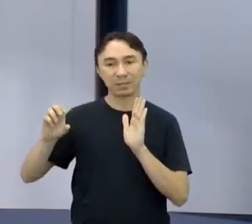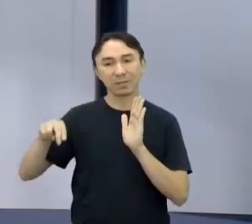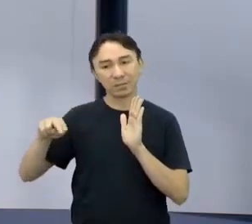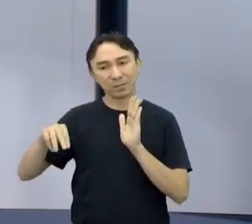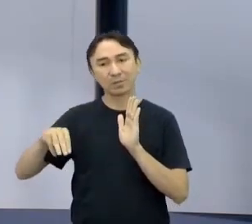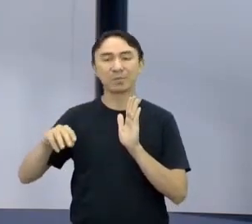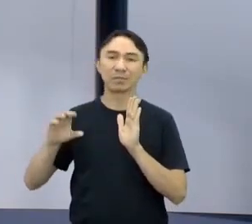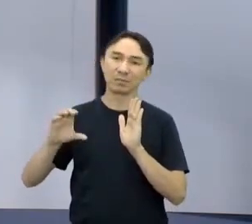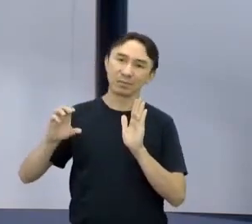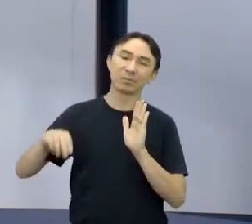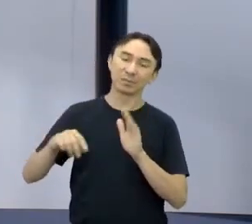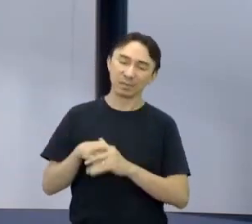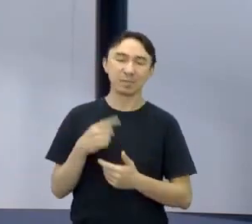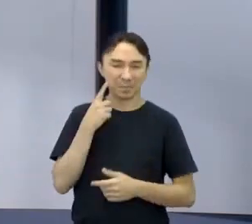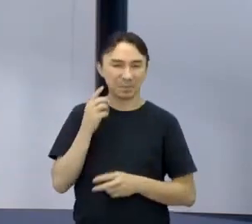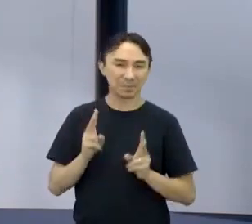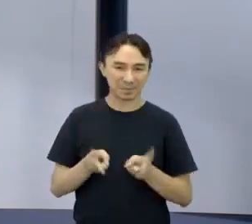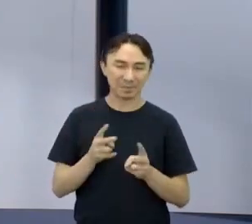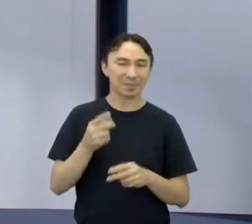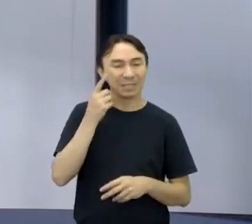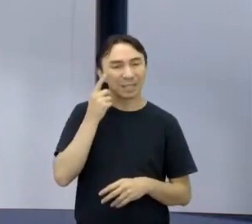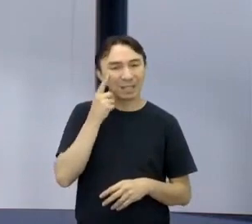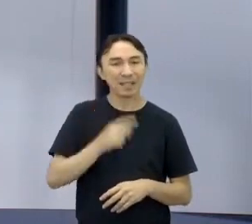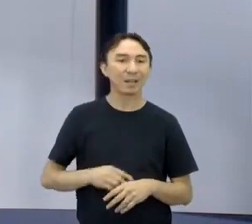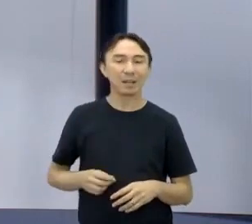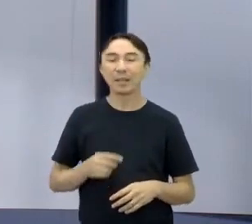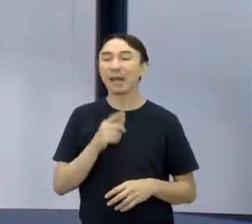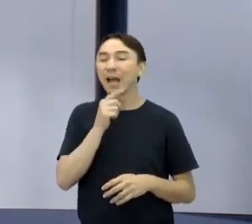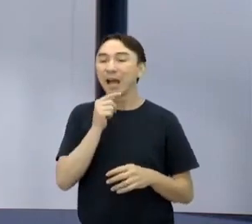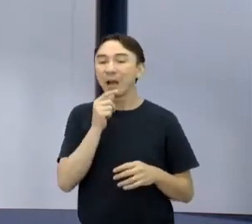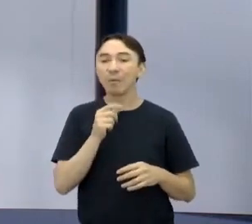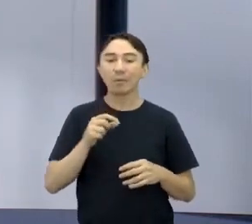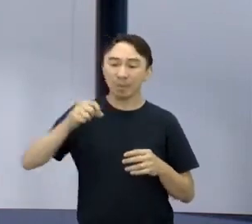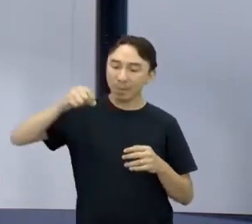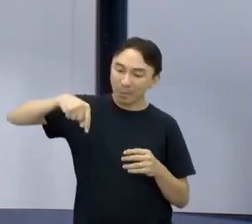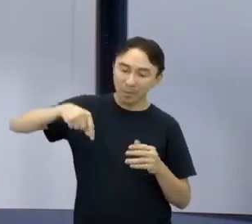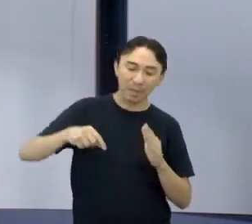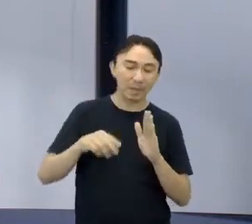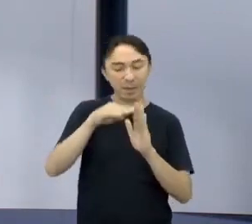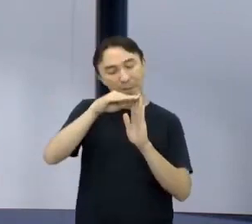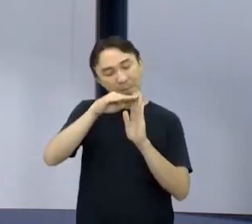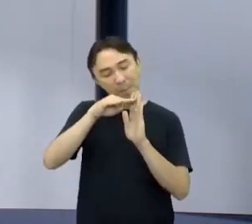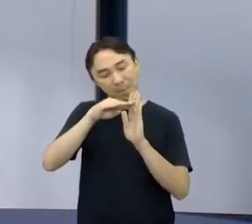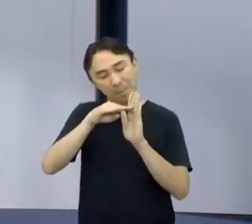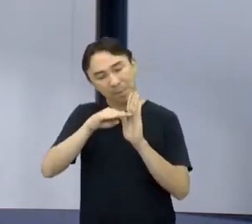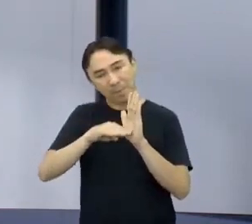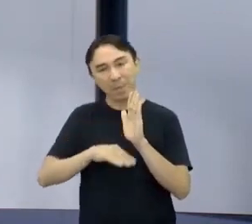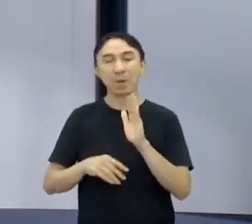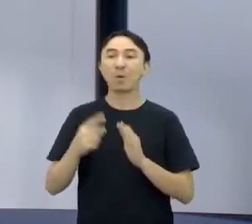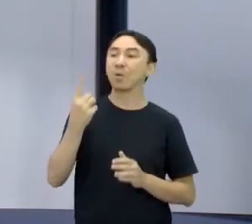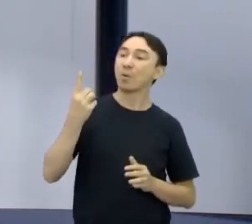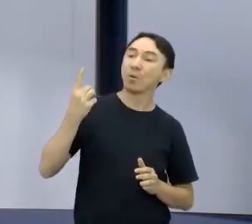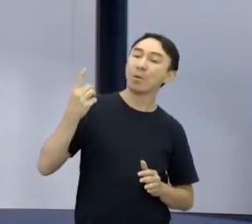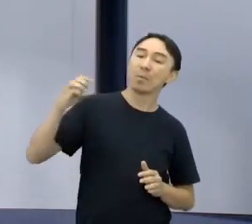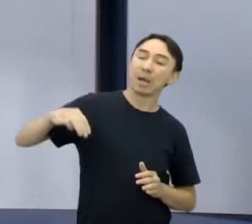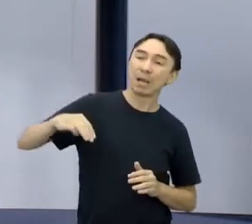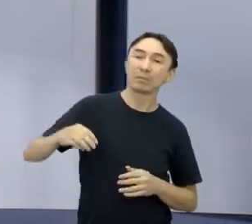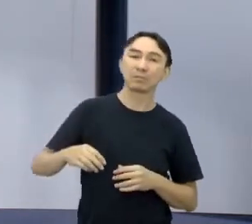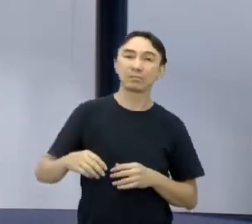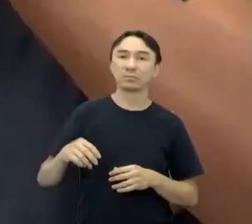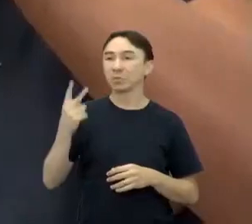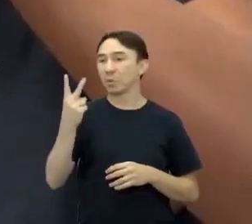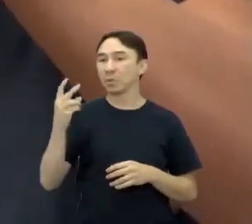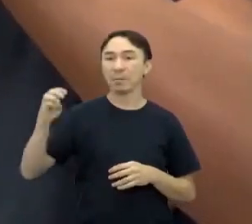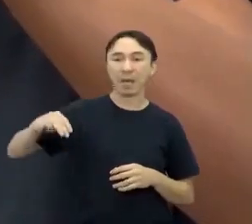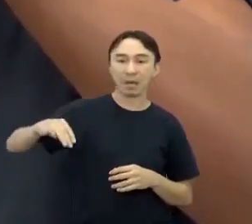essa gota gastaria para andar 2 metros, 3 metros, 20 metros, né? Ou tem pedaços quebrados,